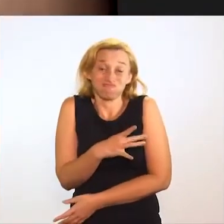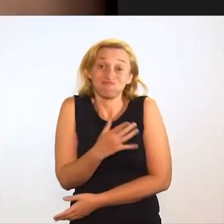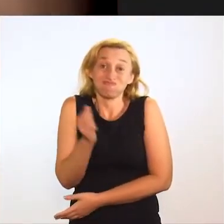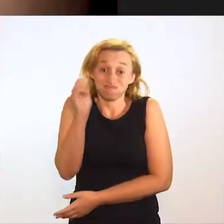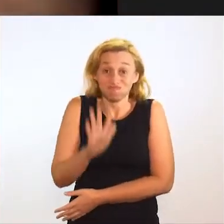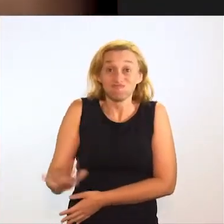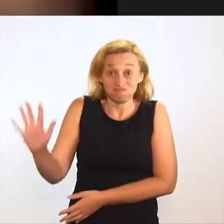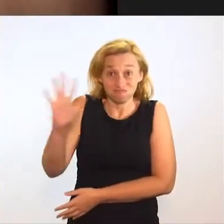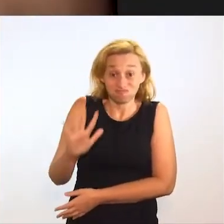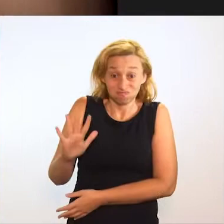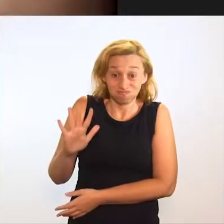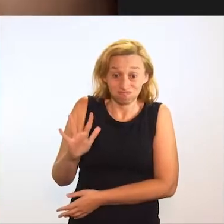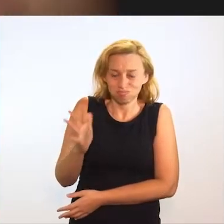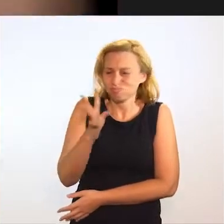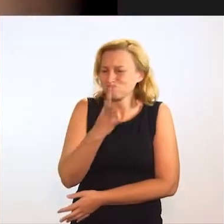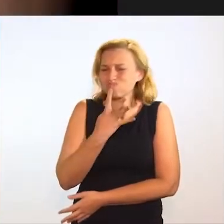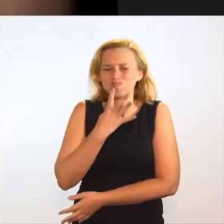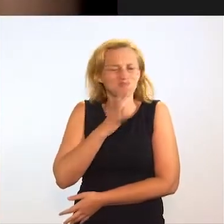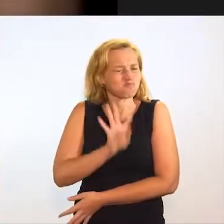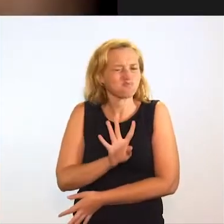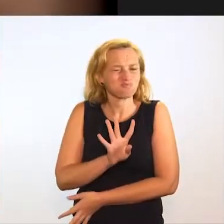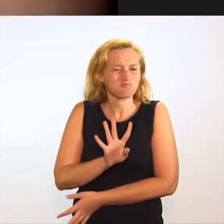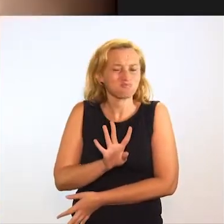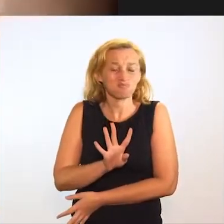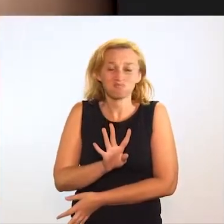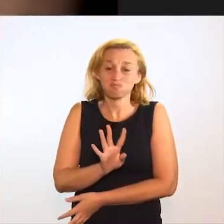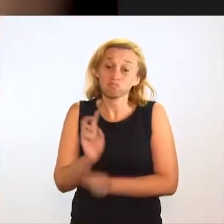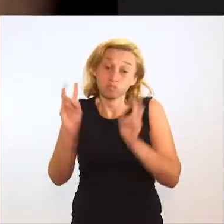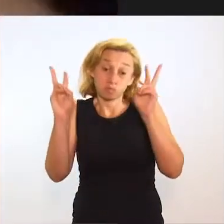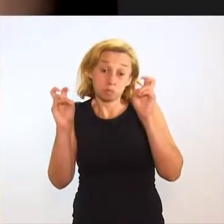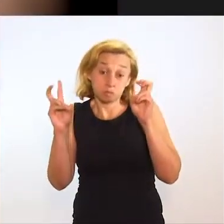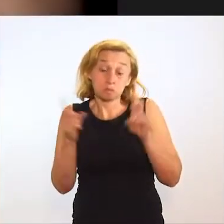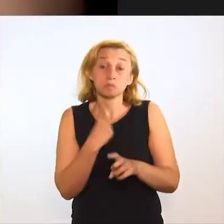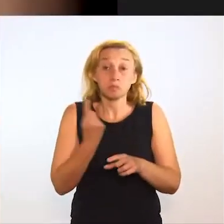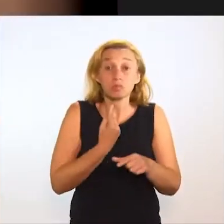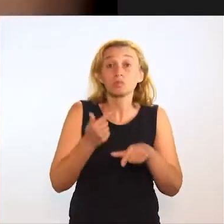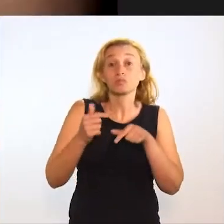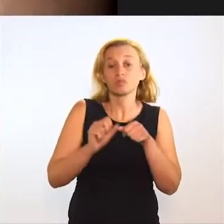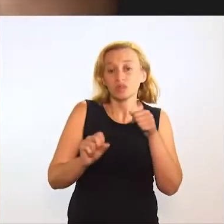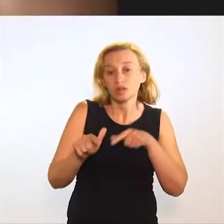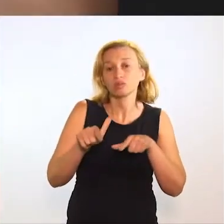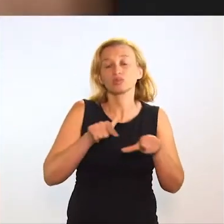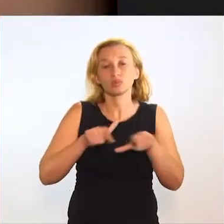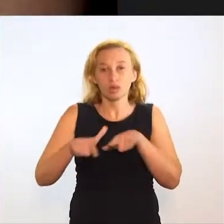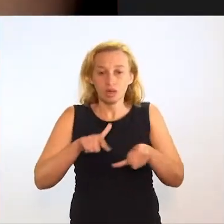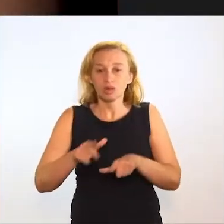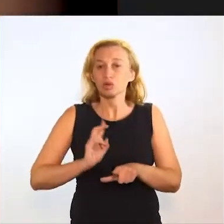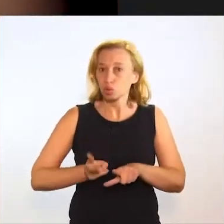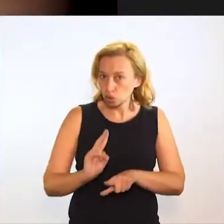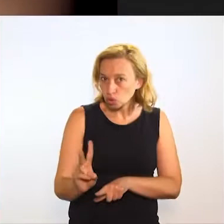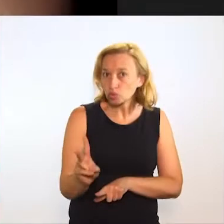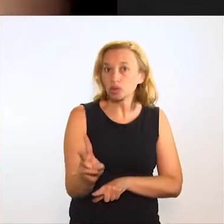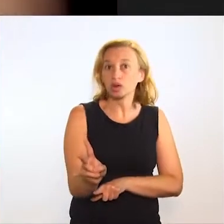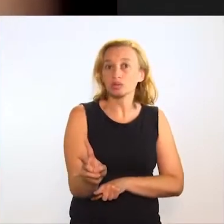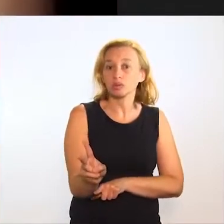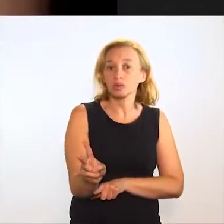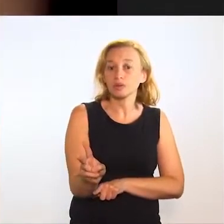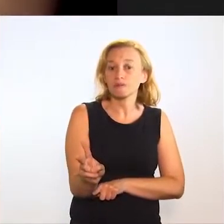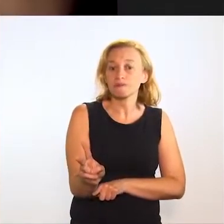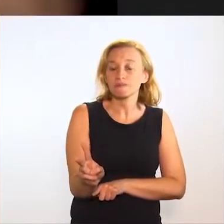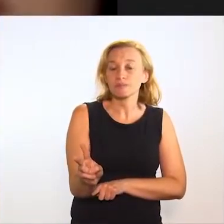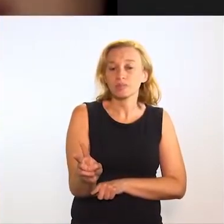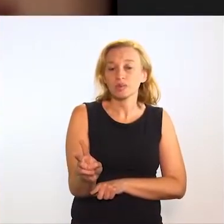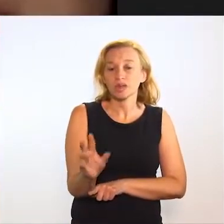medo generalizado, um desconhecimento, onde também nós fizemos um trabalho e continuamos